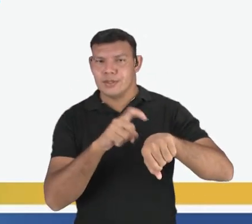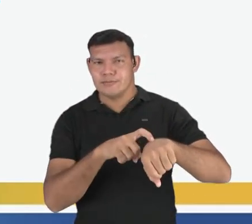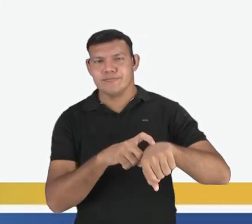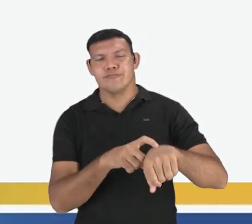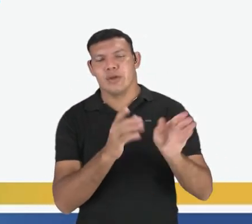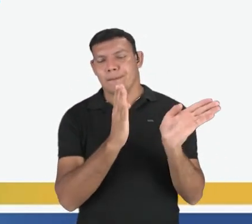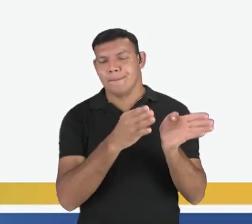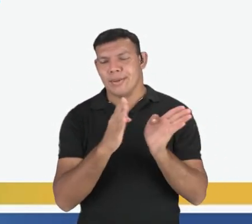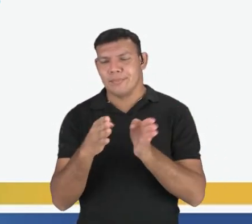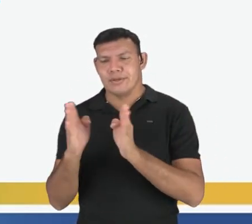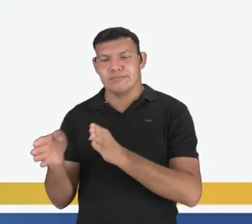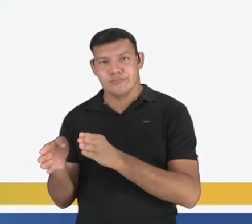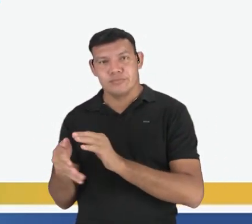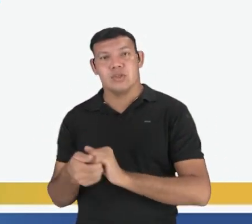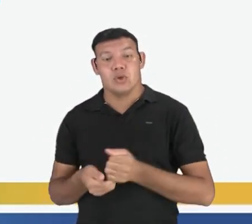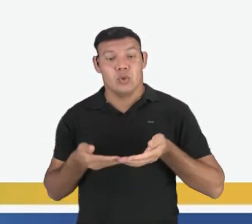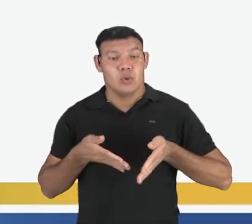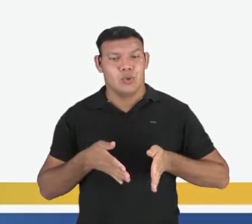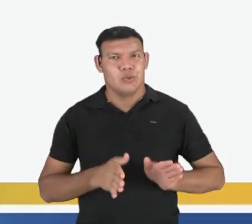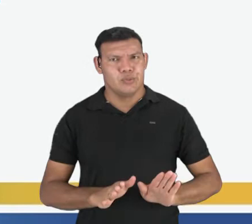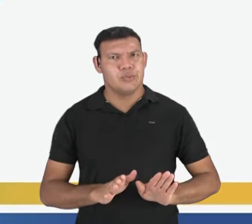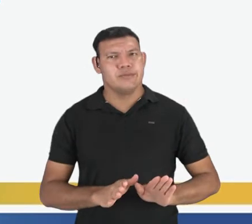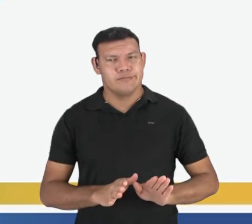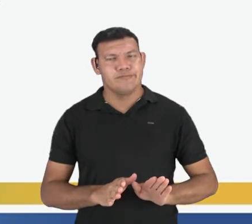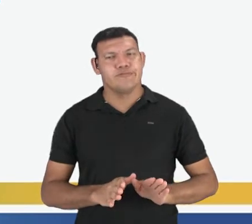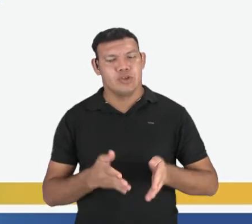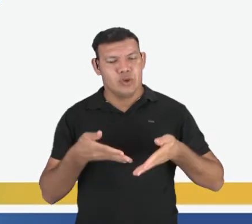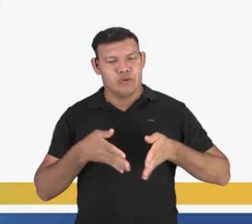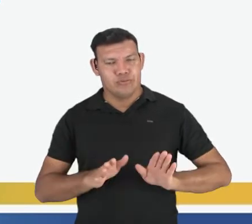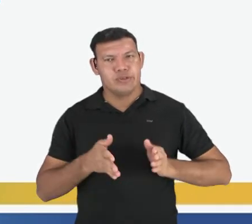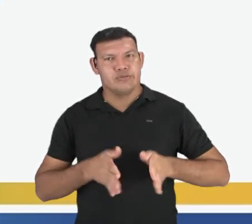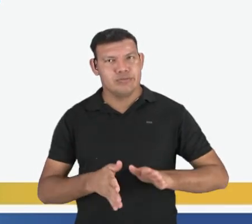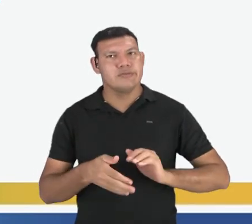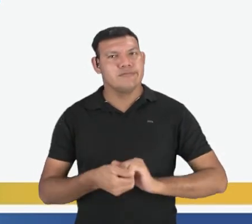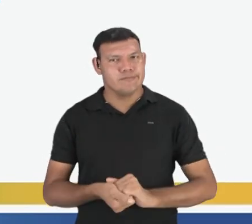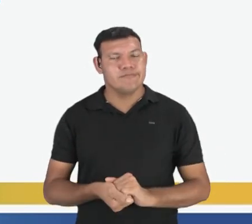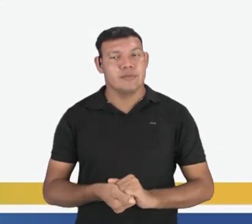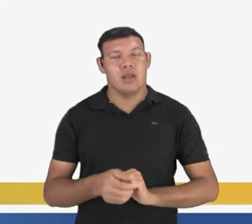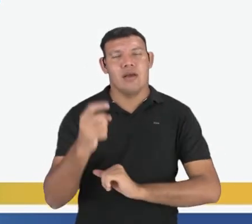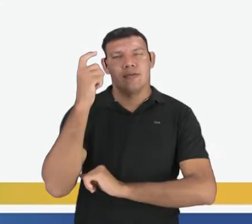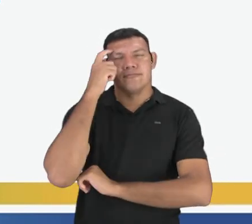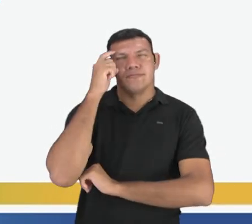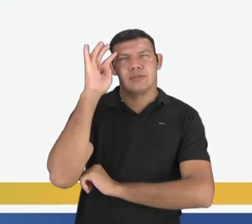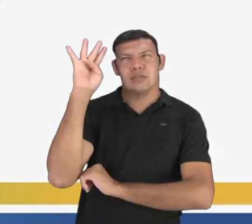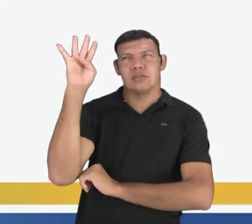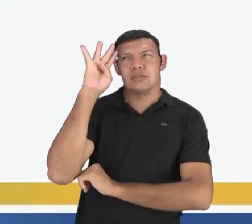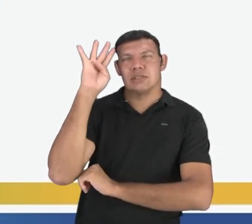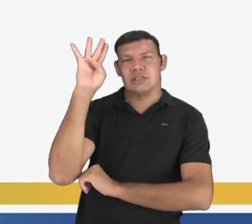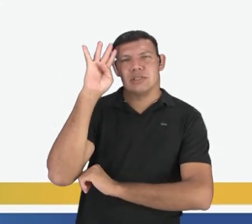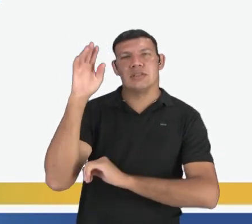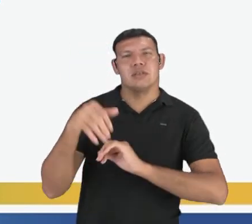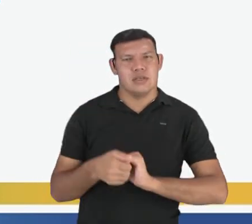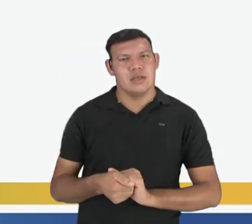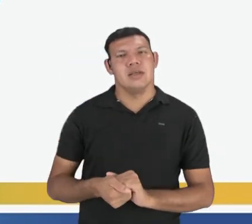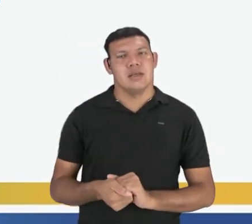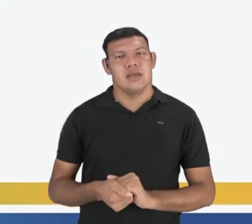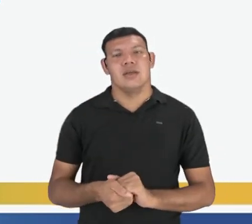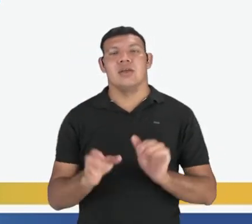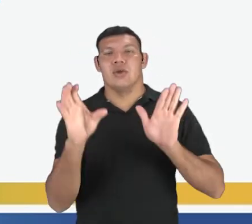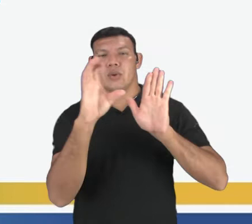são seccionados, pois um nascer dentro do outro. O exercício do filosofar exige,